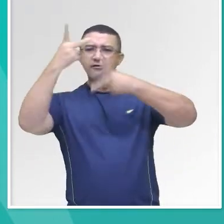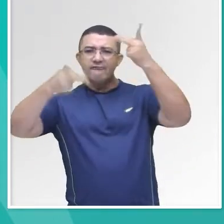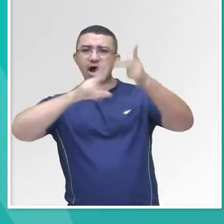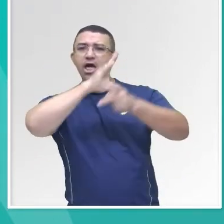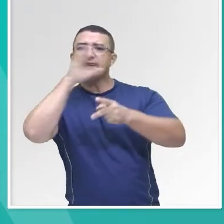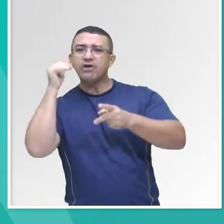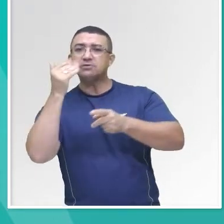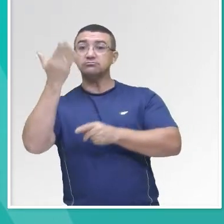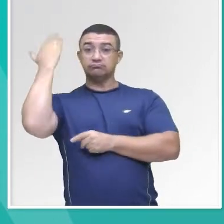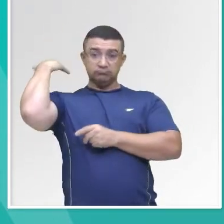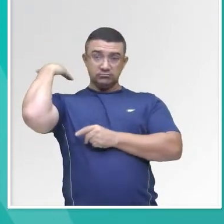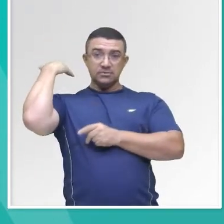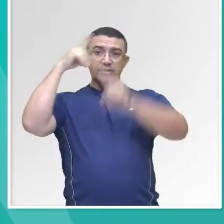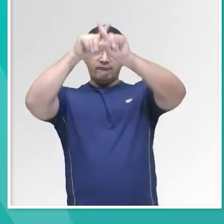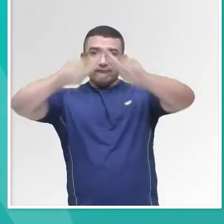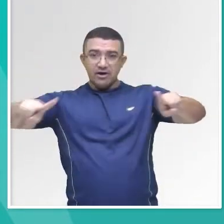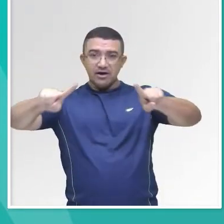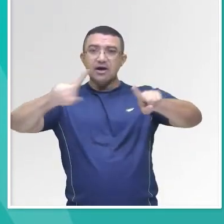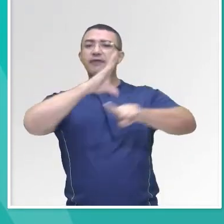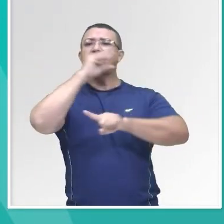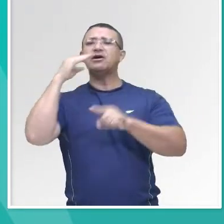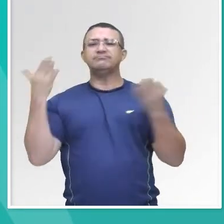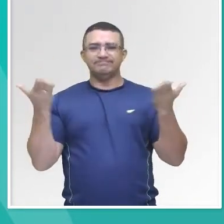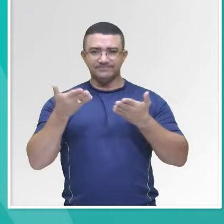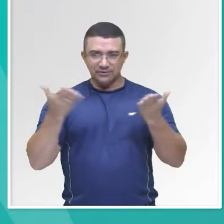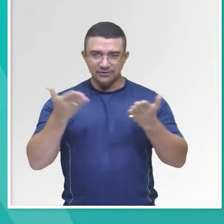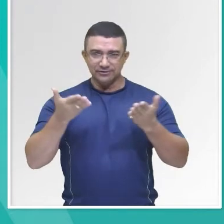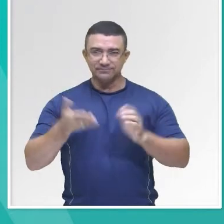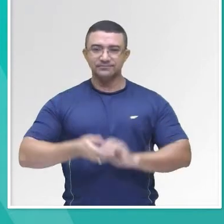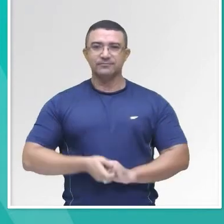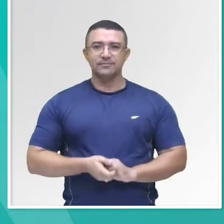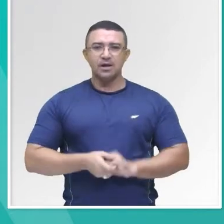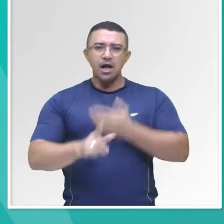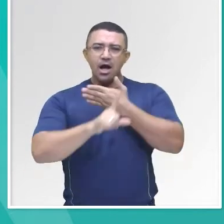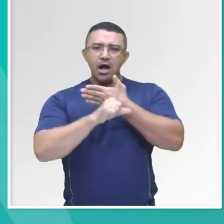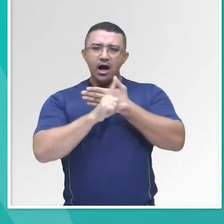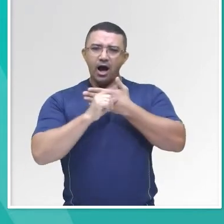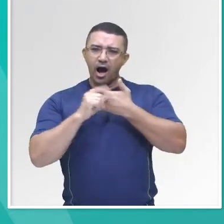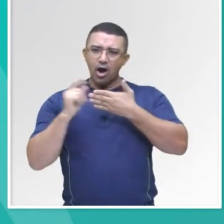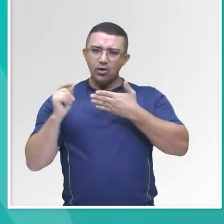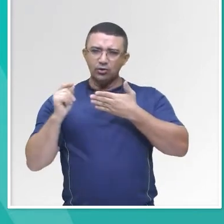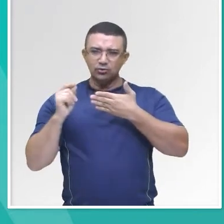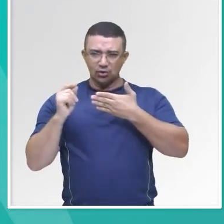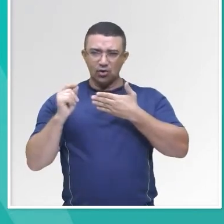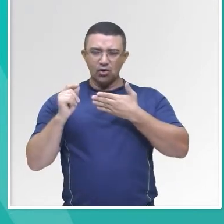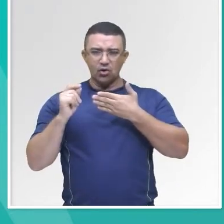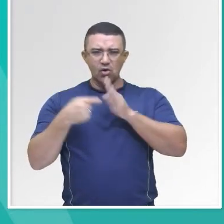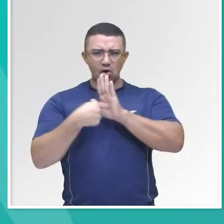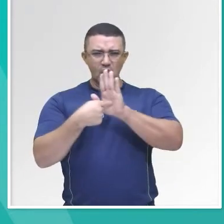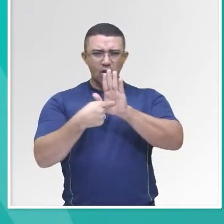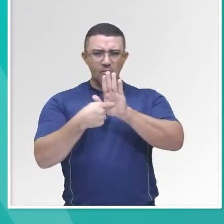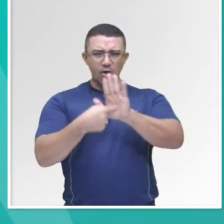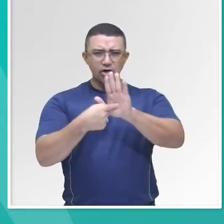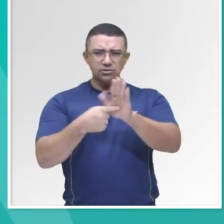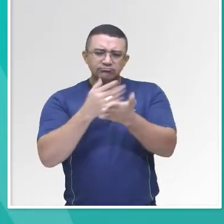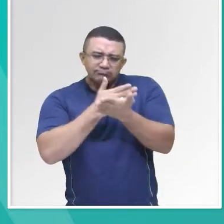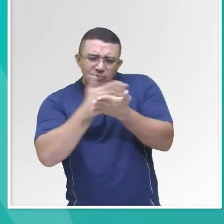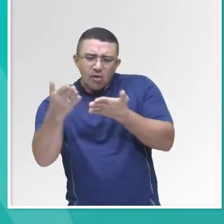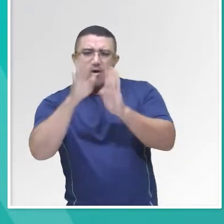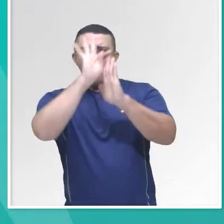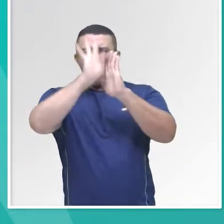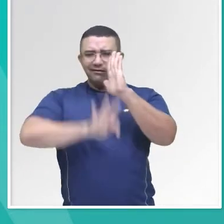antigamente e a infância de hoje, né? Então, olha, o autor aqui, ele já começa o texto, olha, fazendo